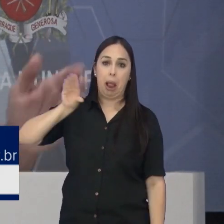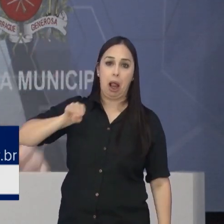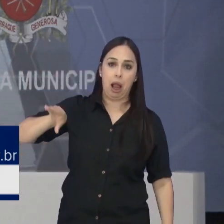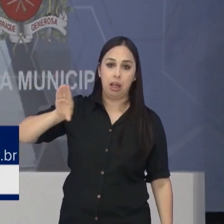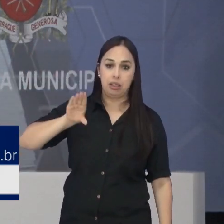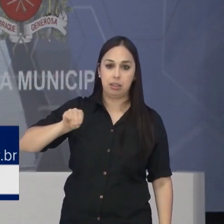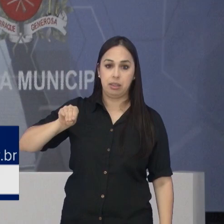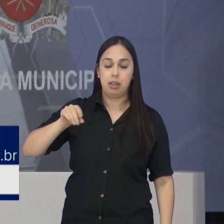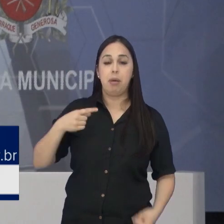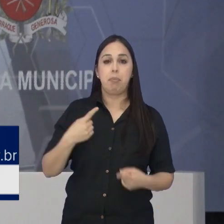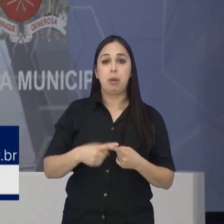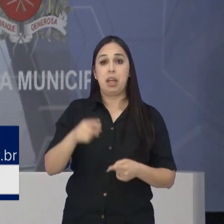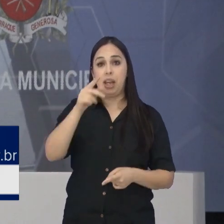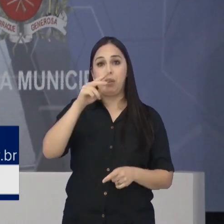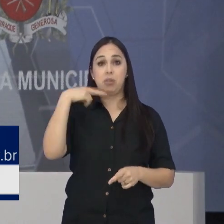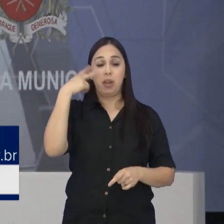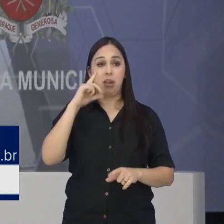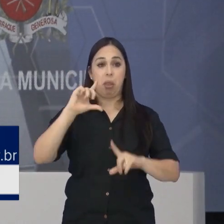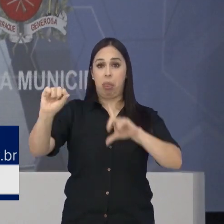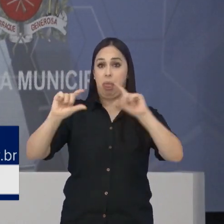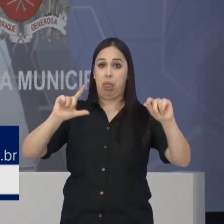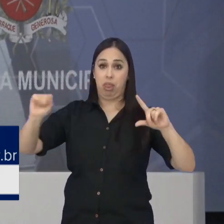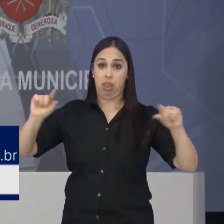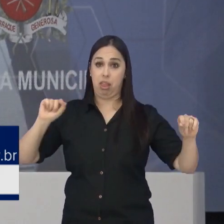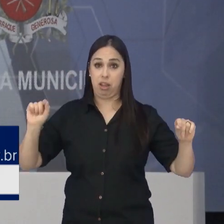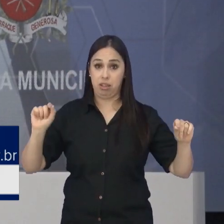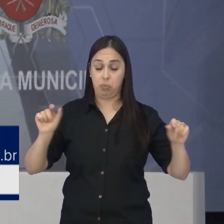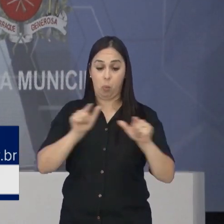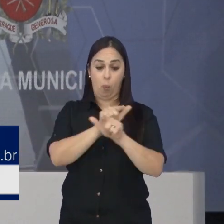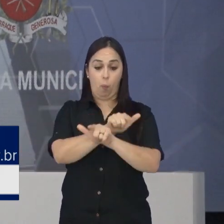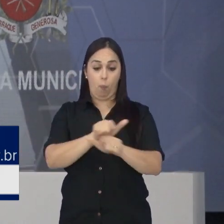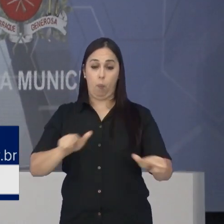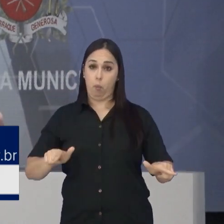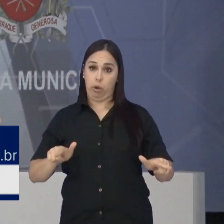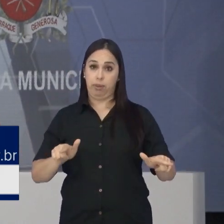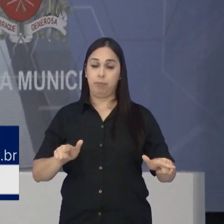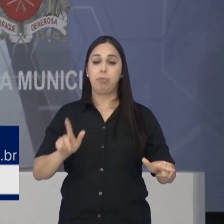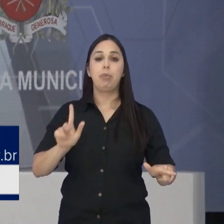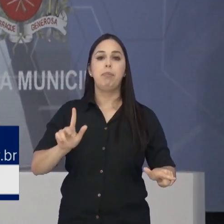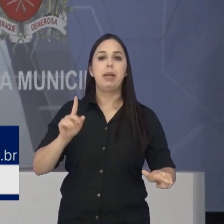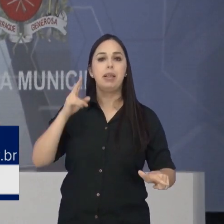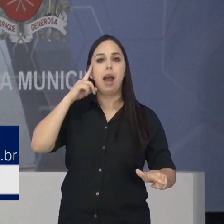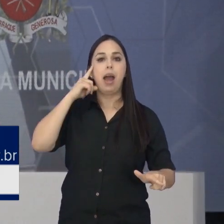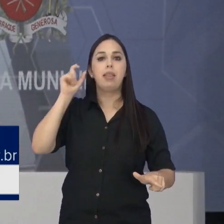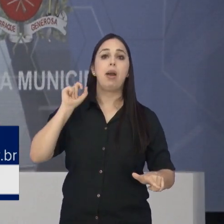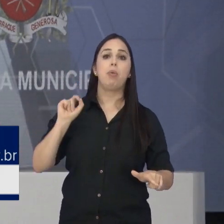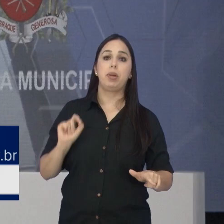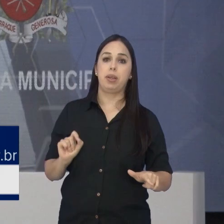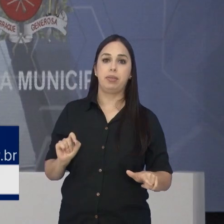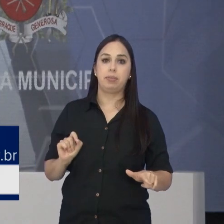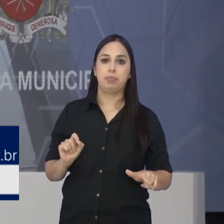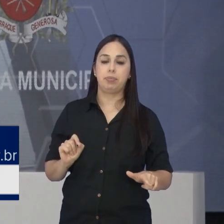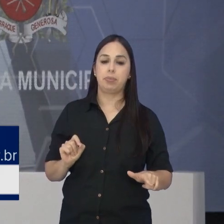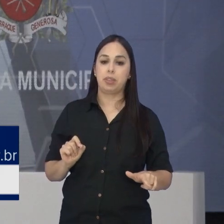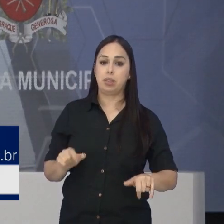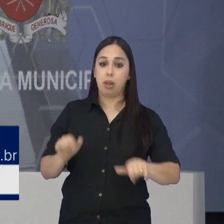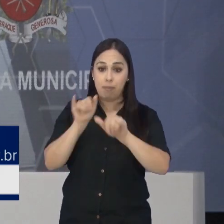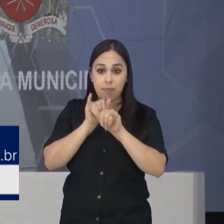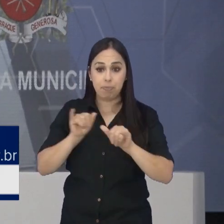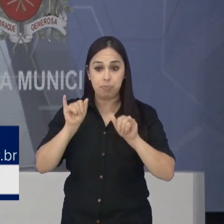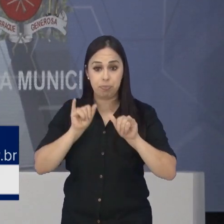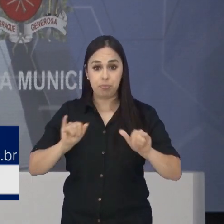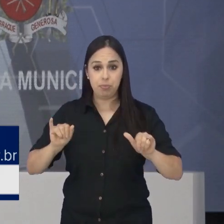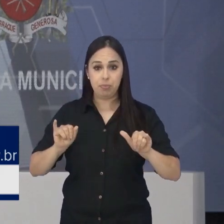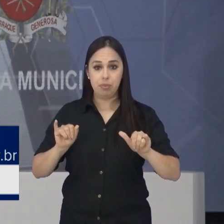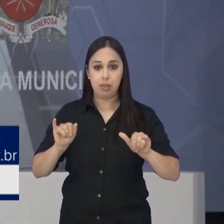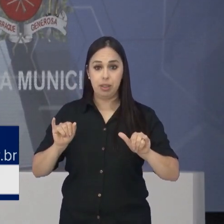sai do plenário nessa hora. Mas a ideia nossa é de passar para vocês que um